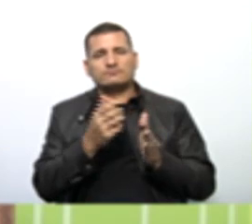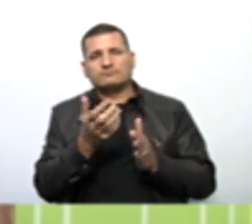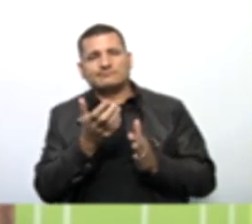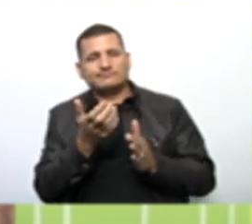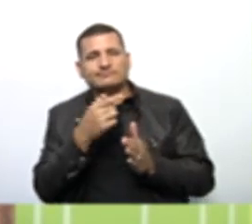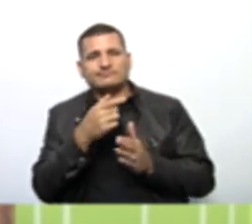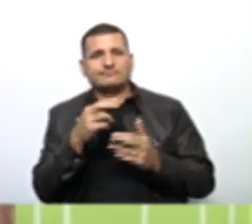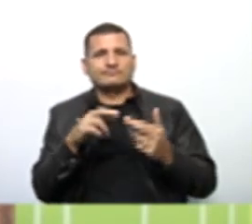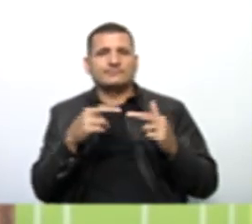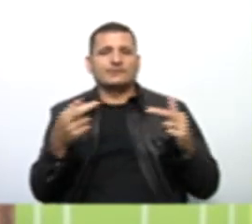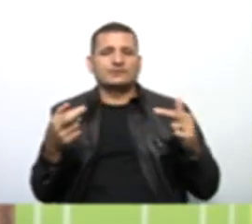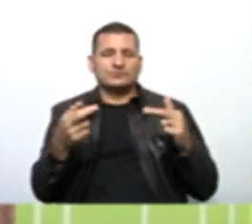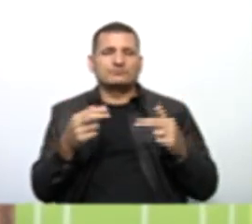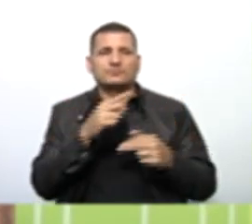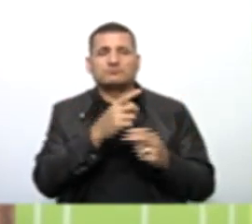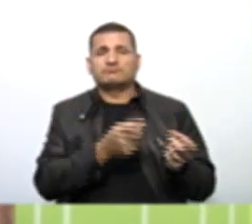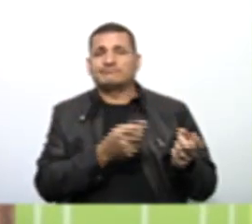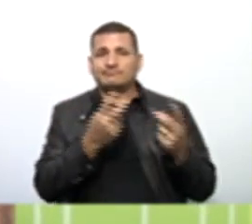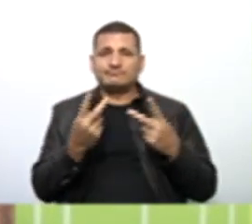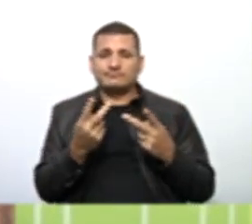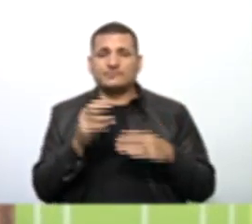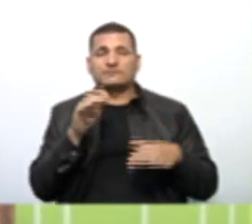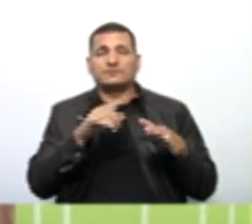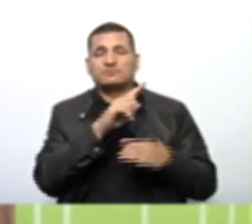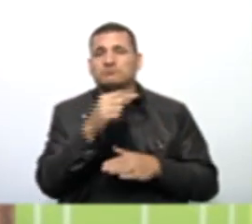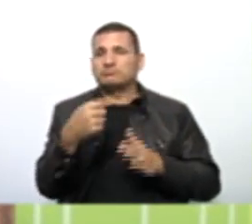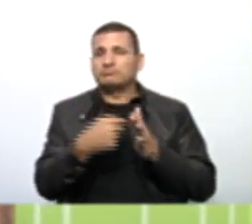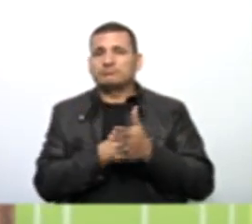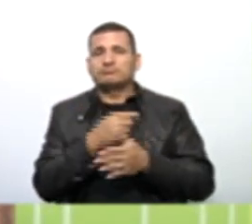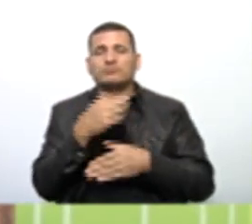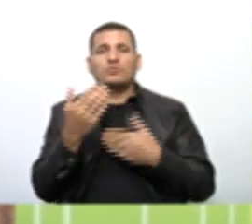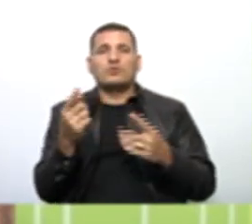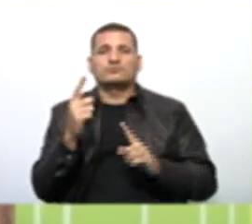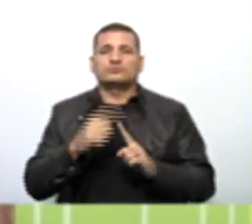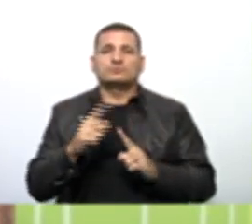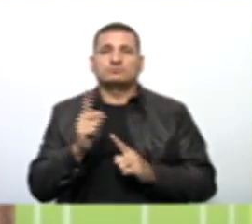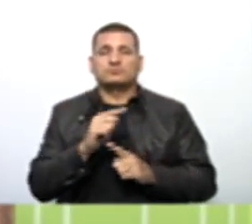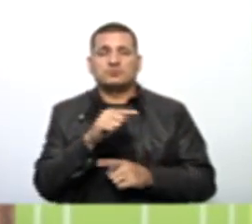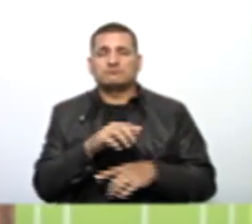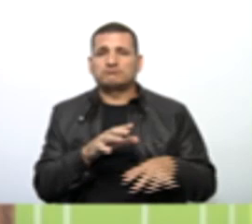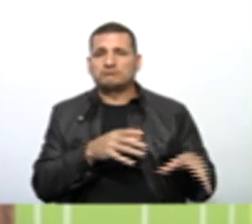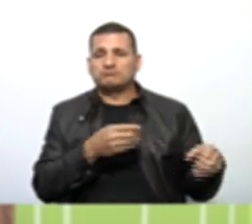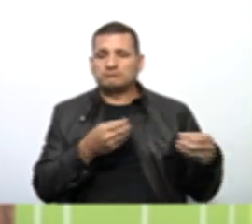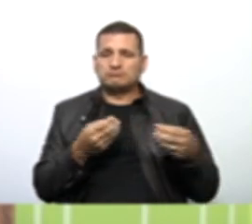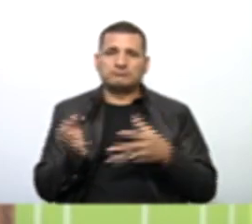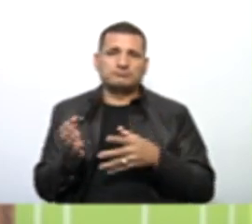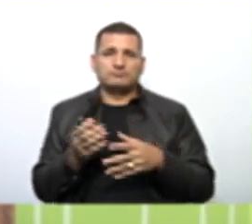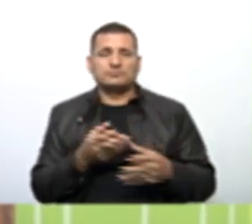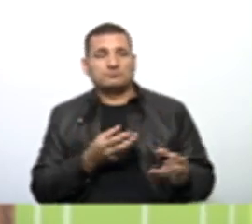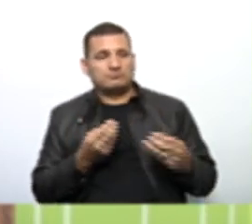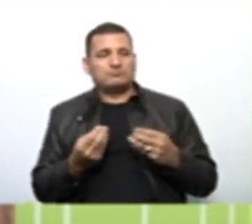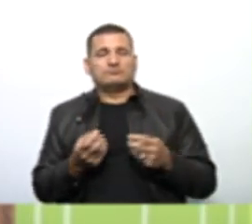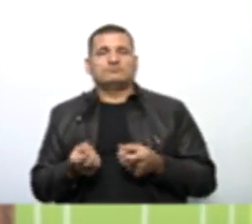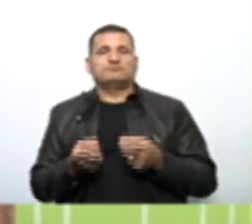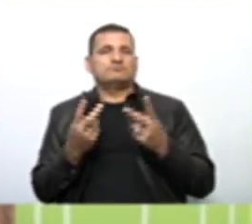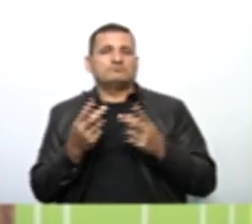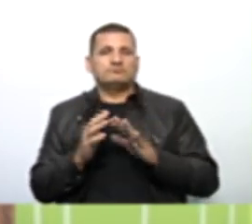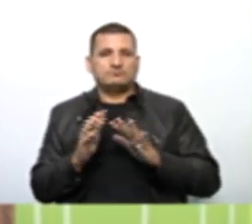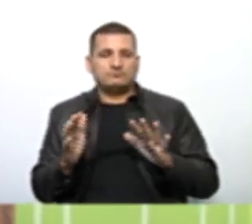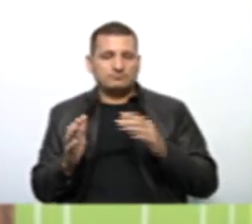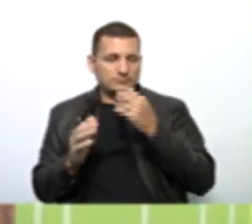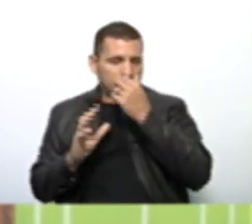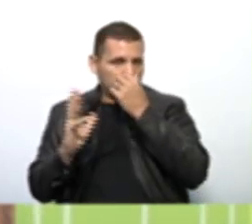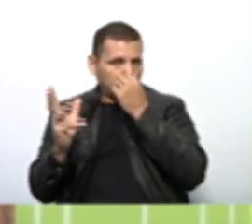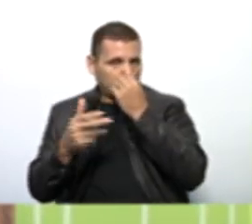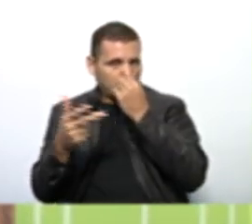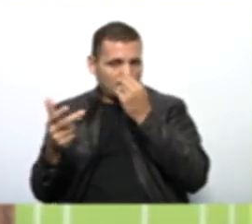cabo de rede carol teve excelente pergunta qual tipo ele vai pegar o que ele tem lá e vai te oferecer e basicamente quase todas